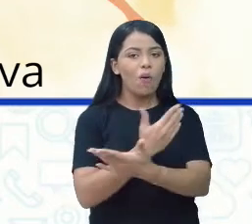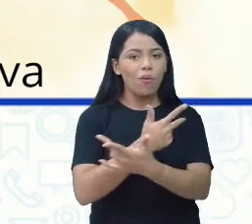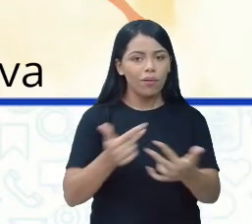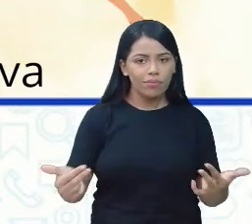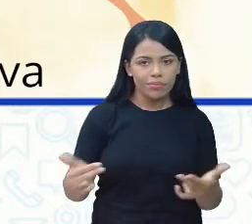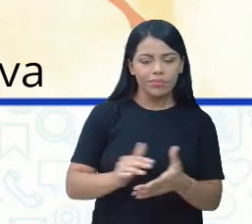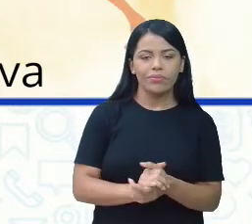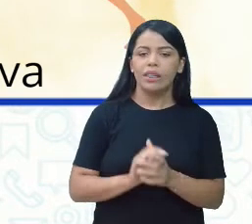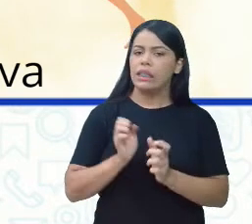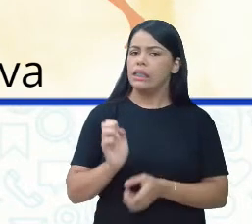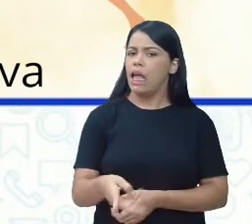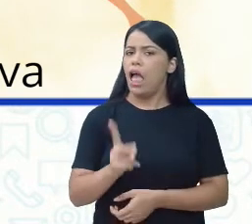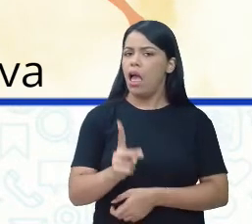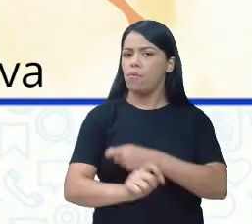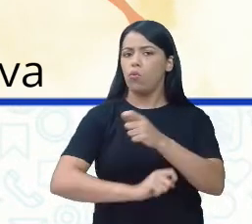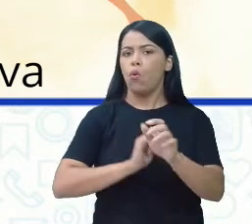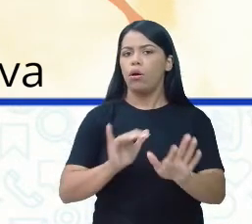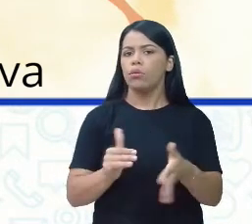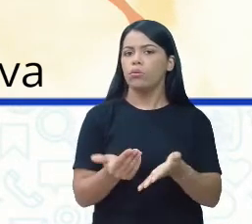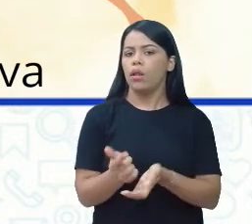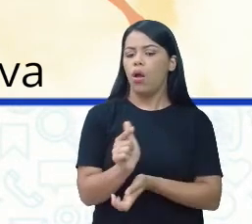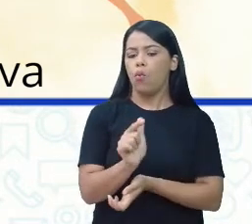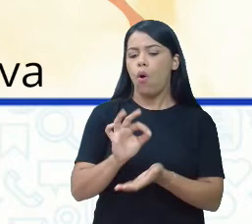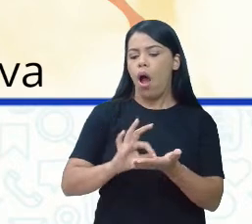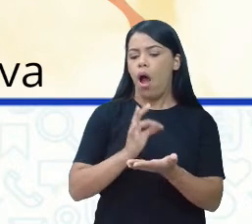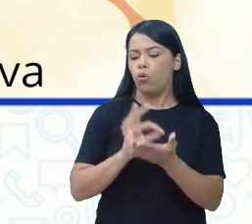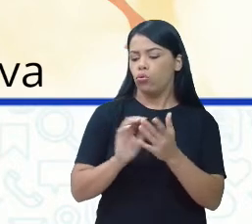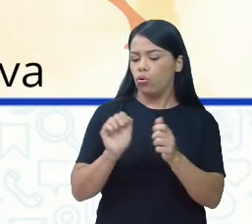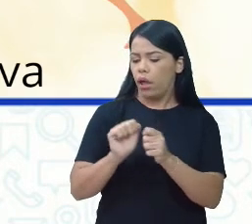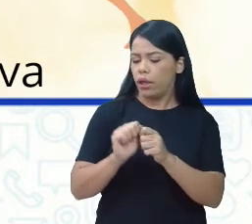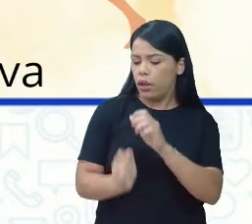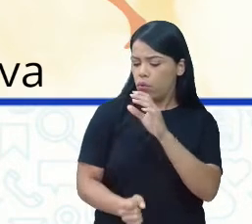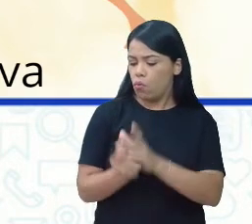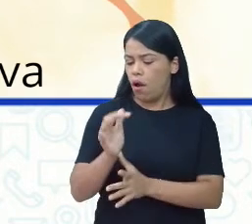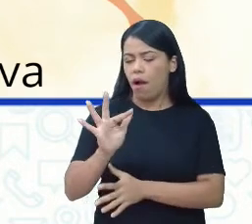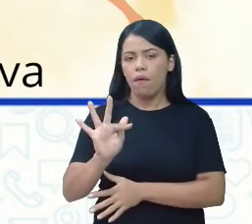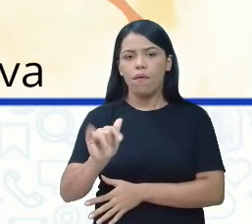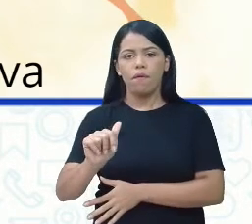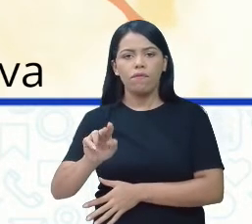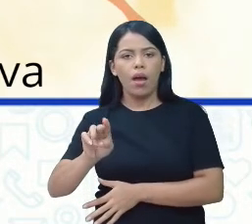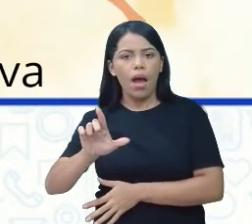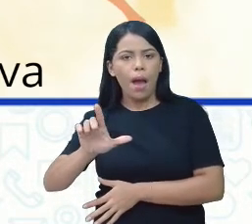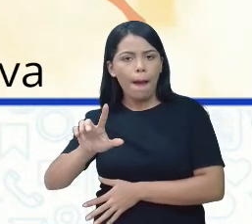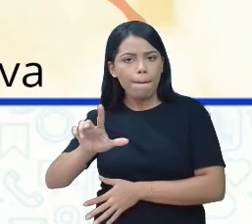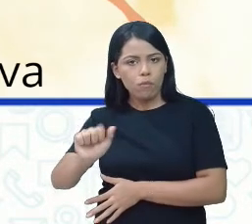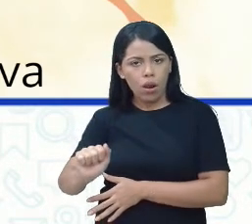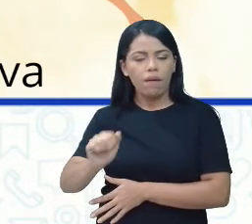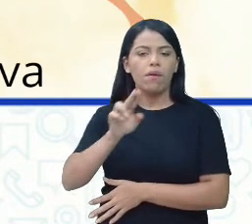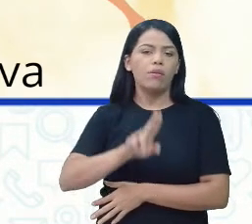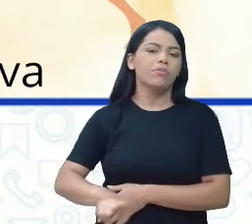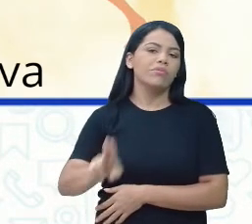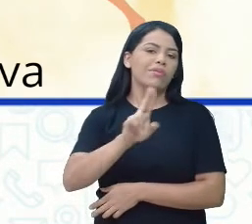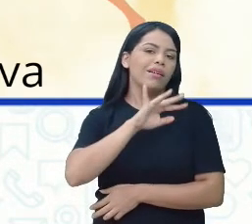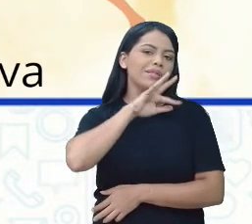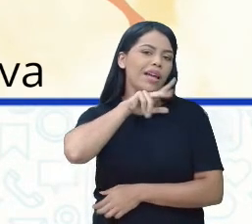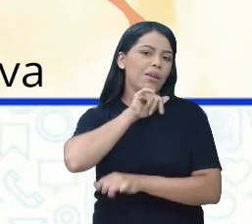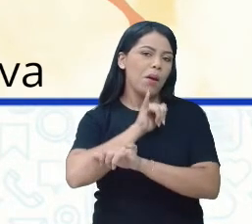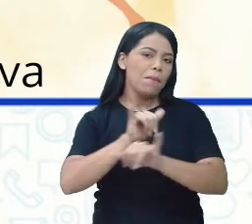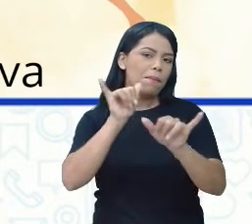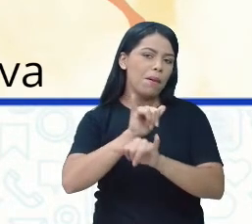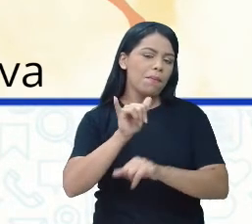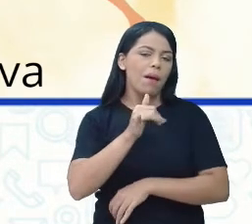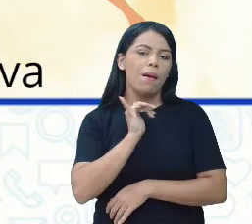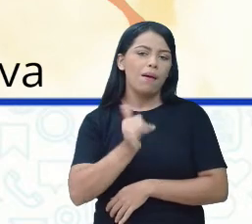ensinamento. Então, toda vez que um autor está construindo aí uma fábula, ele vai utilizar animais para contar as histórias. E esses animais,